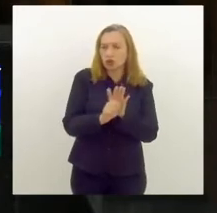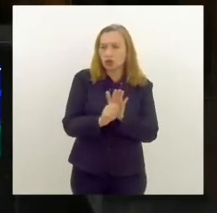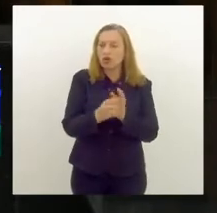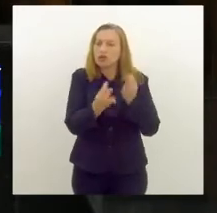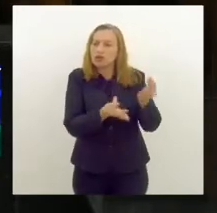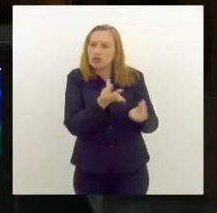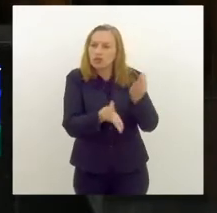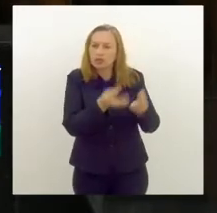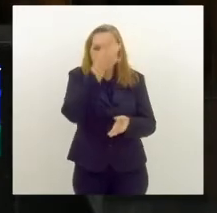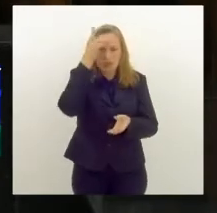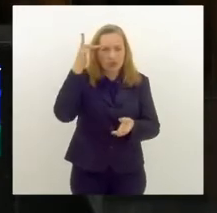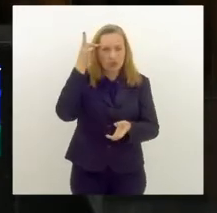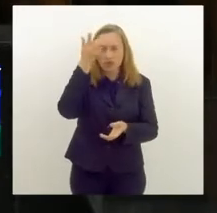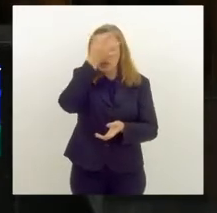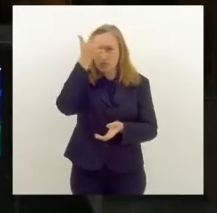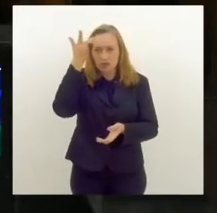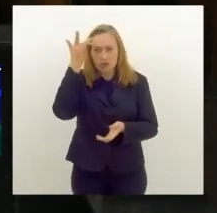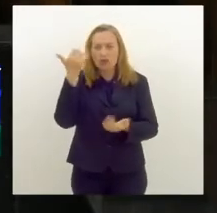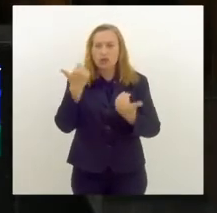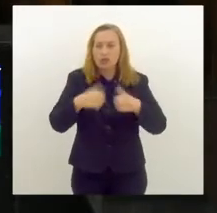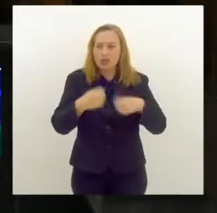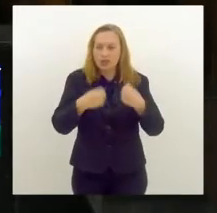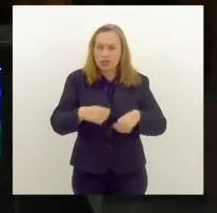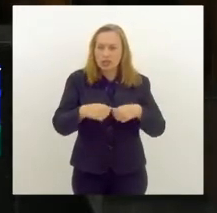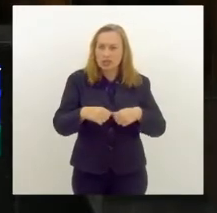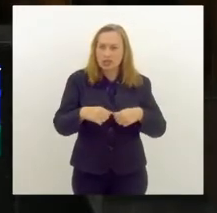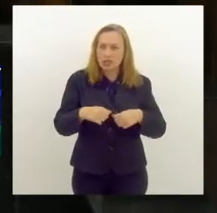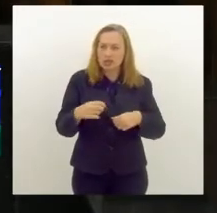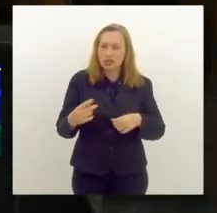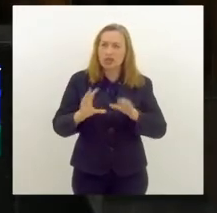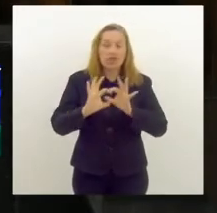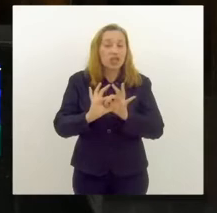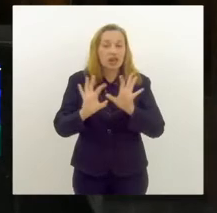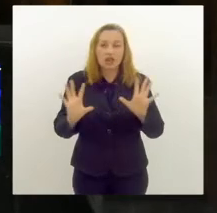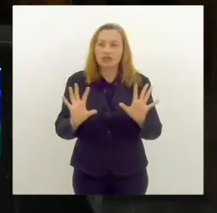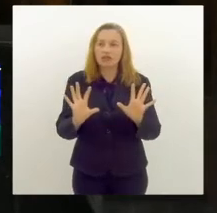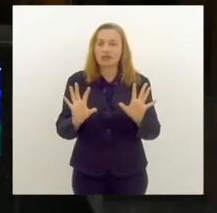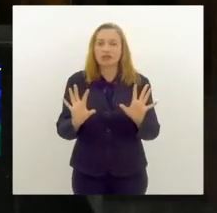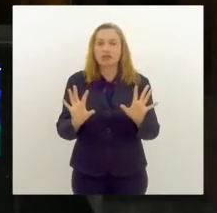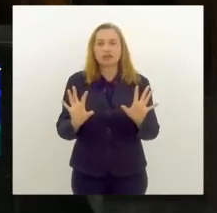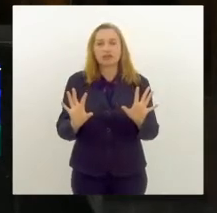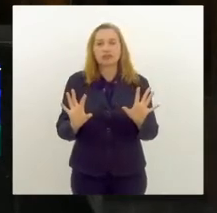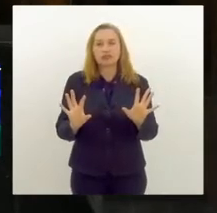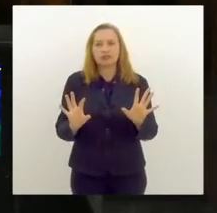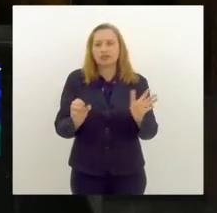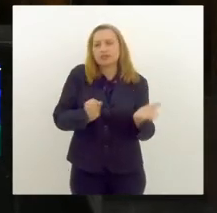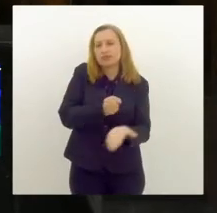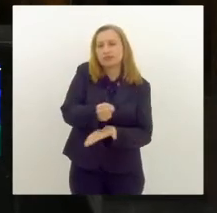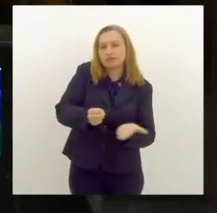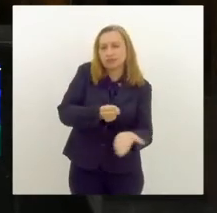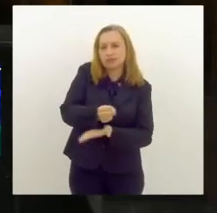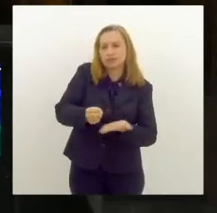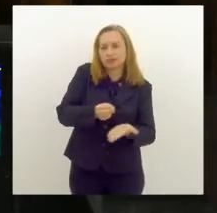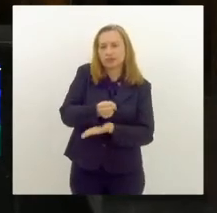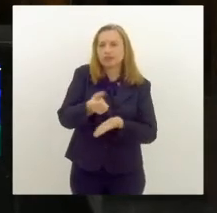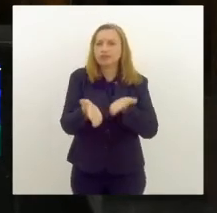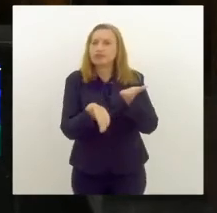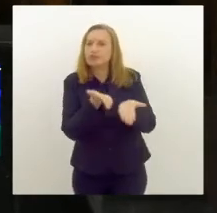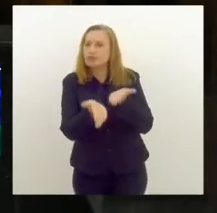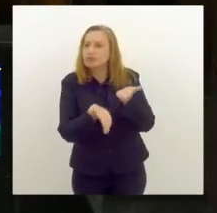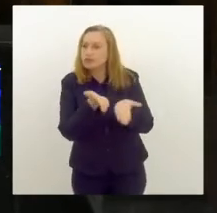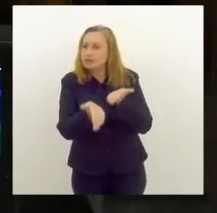pessoas para a saúde mental, ele deve ser prioritariamente em liberdade. E ele deve ser baseado no